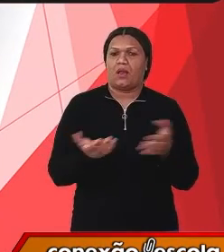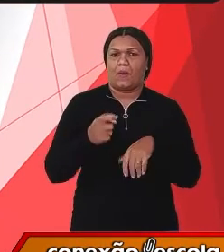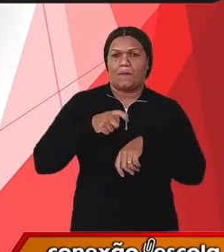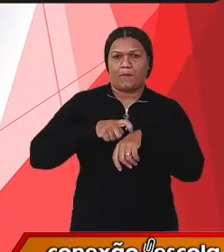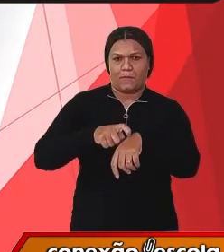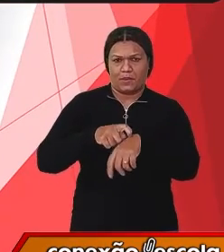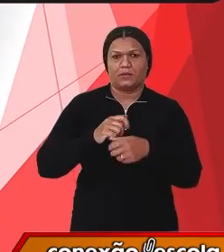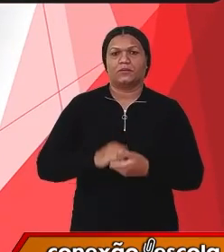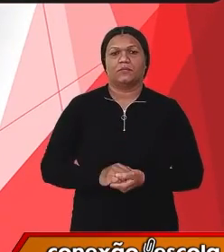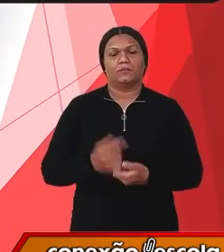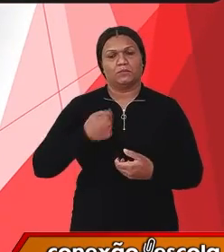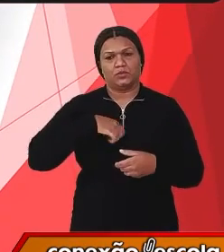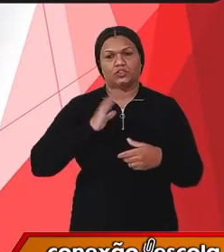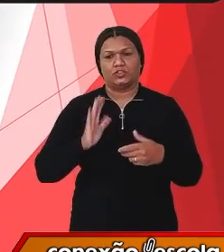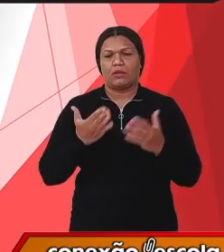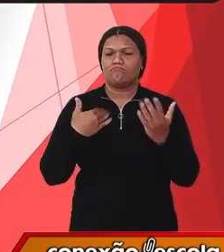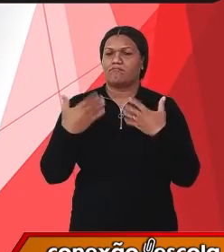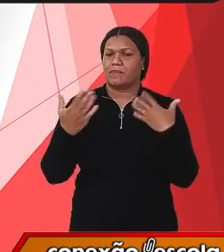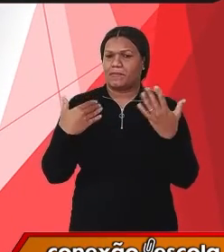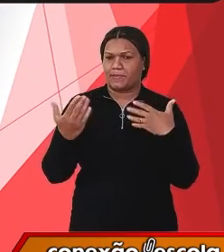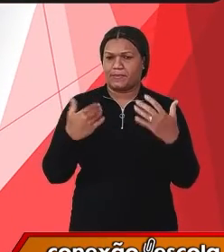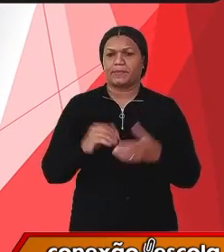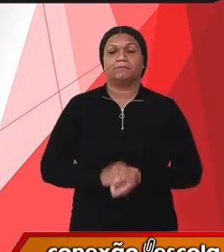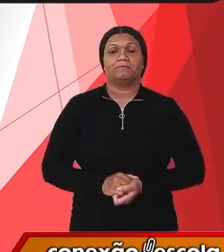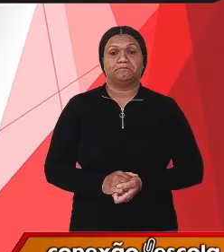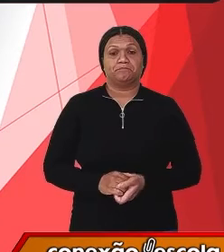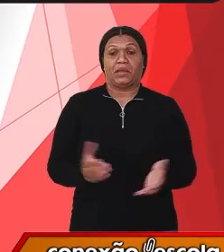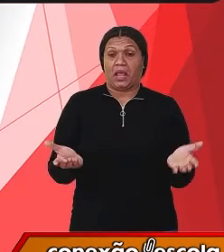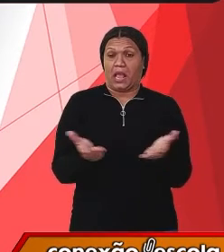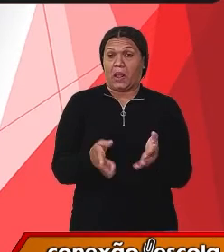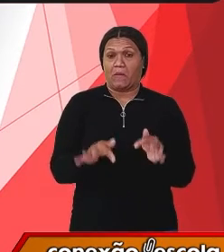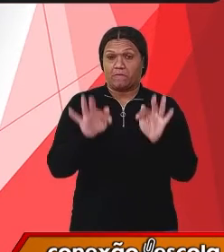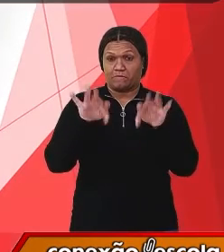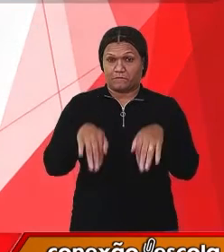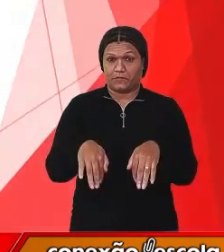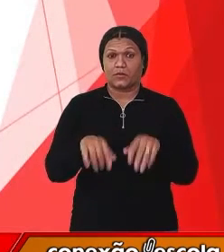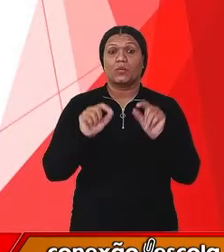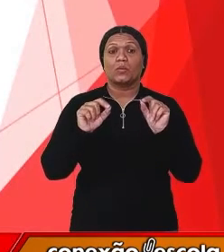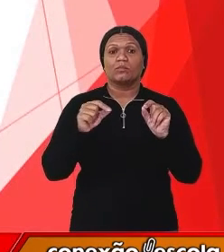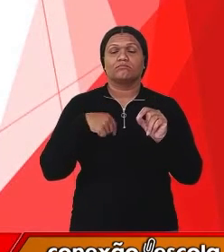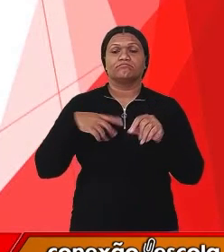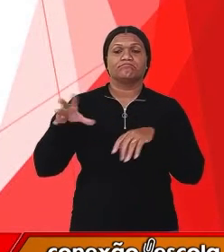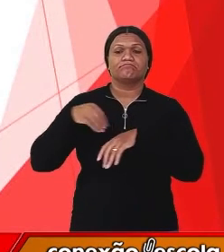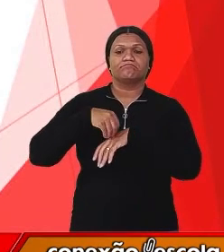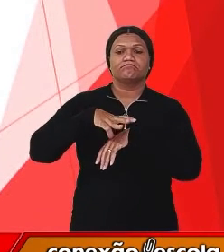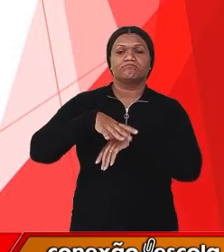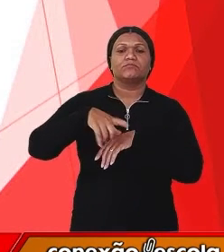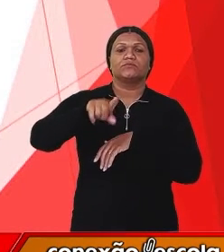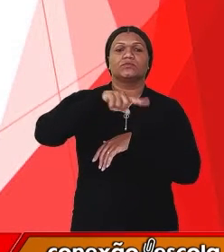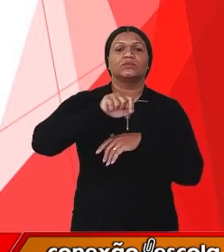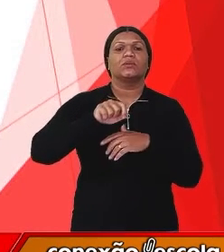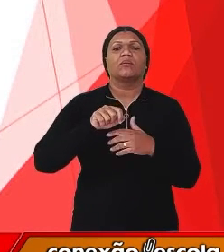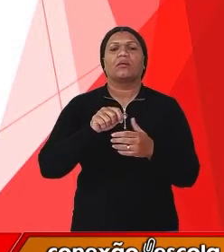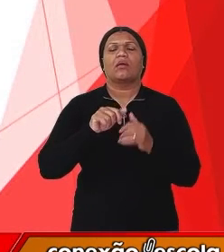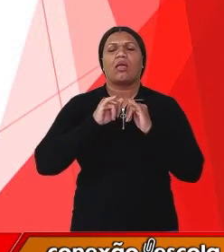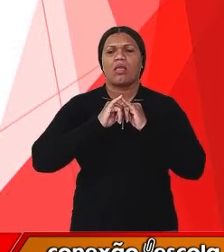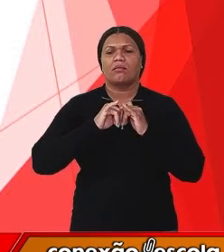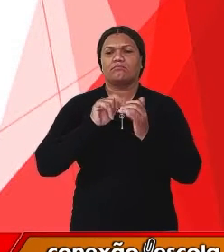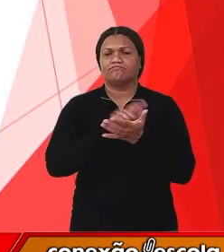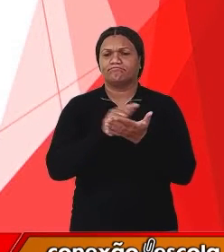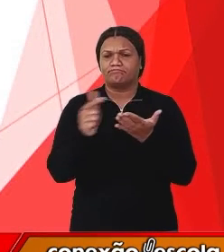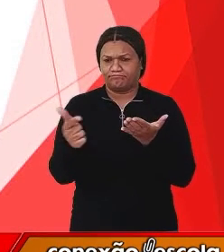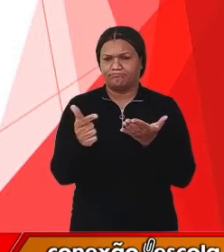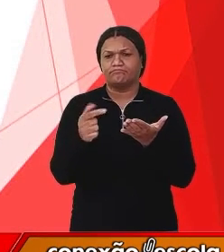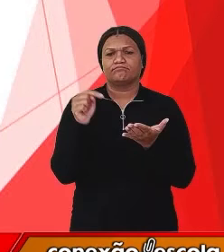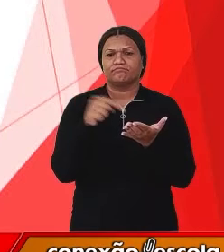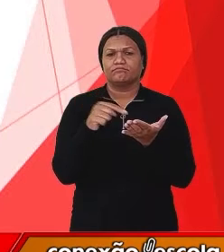foi conversado. Para nós finalizarmos, eu trouxe essa reportagem da Folha de São Paulo,